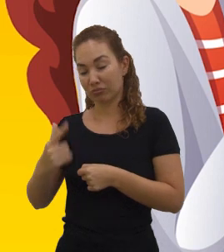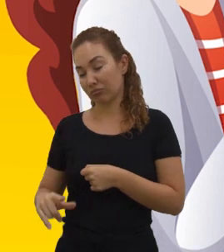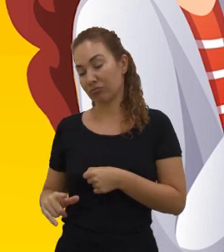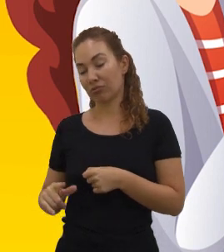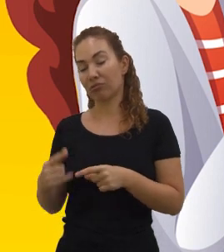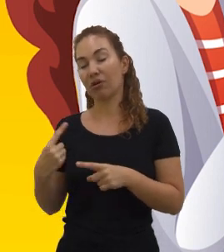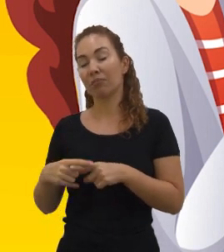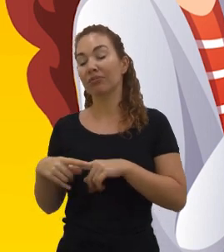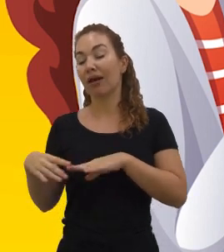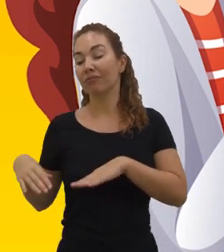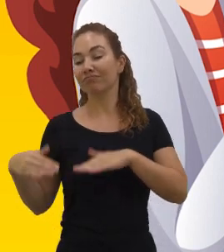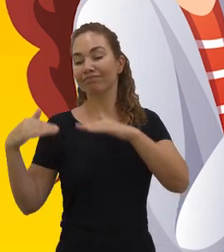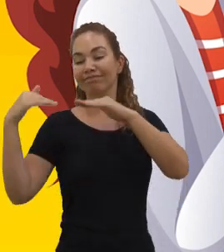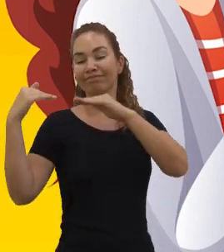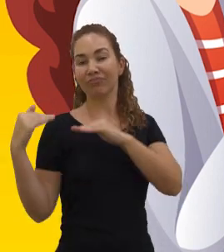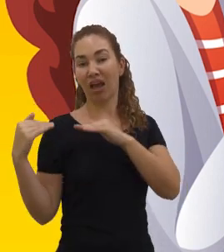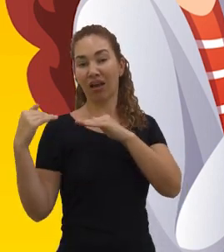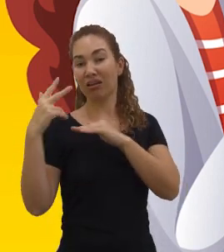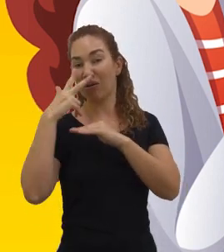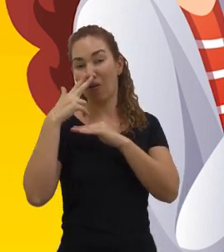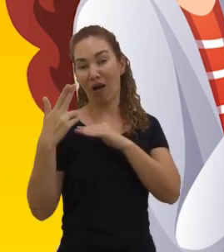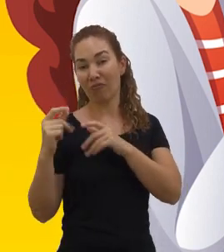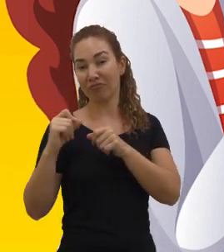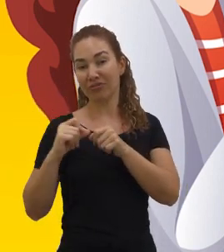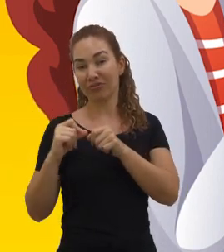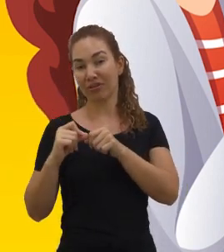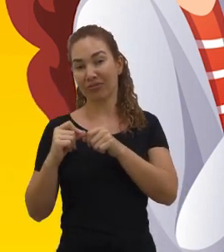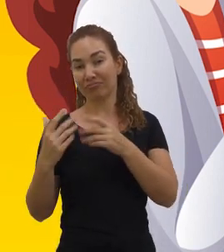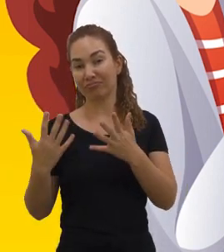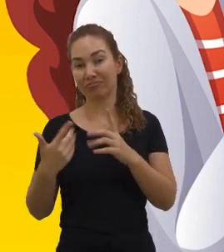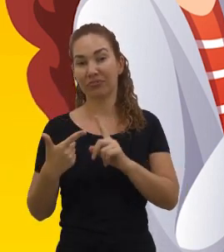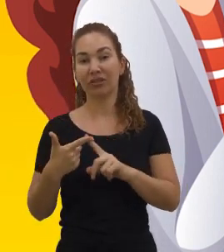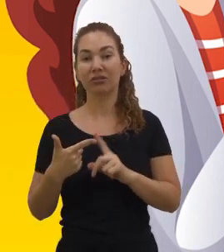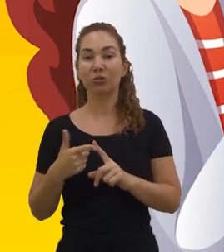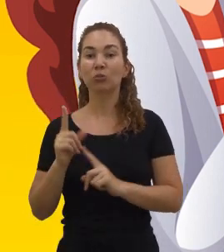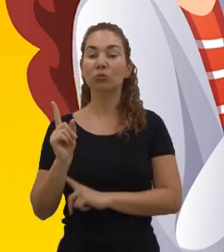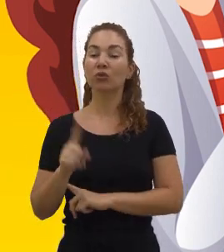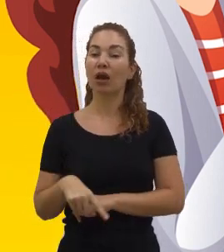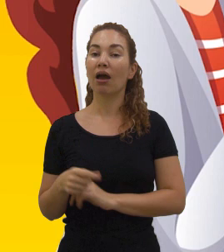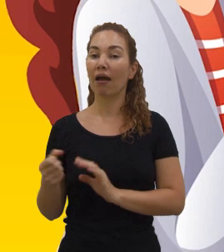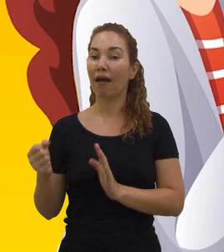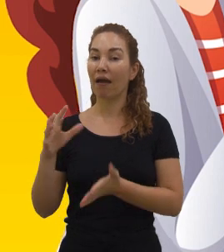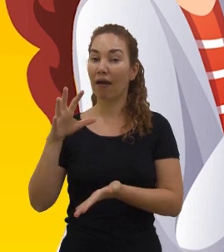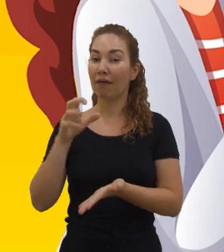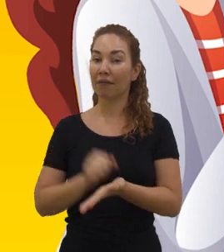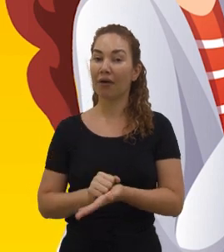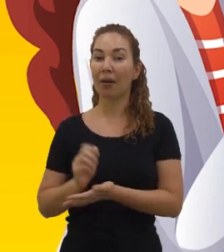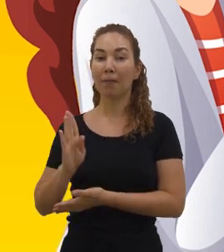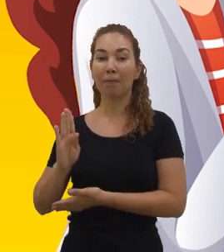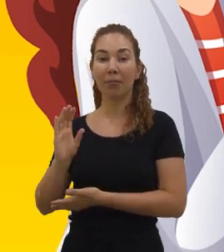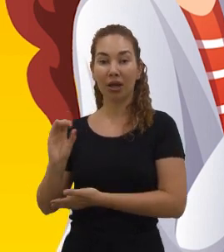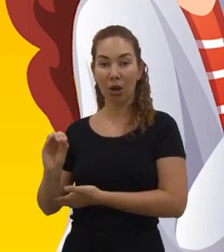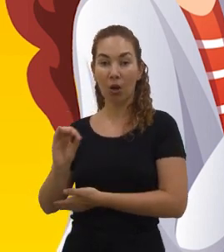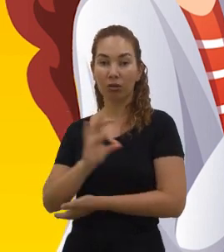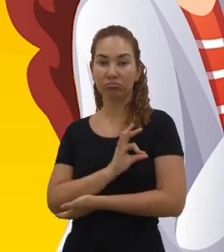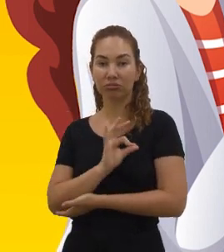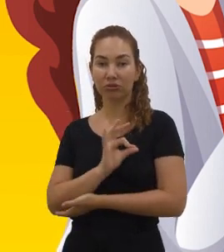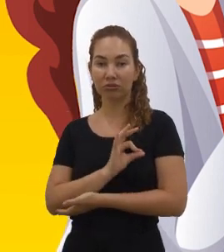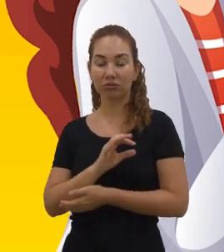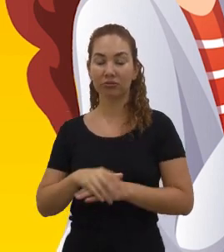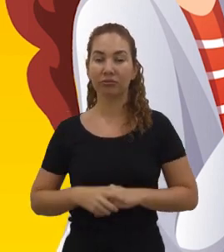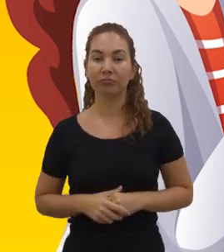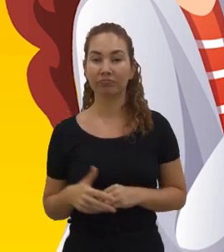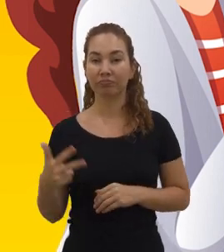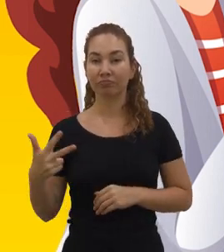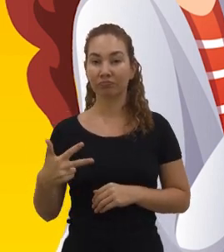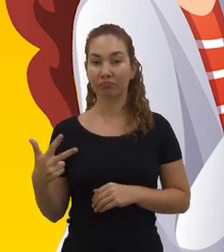vai estar se igualando àquela pessoa, sabe? E a segunda ação é registrar boletim de ocorrência policial. A